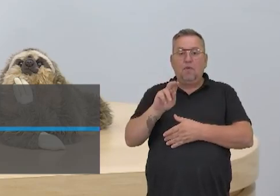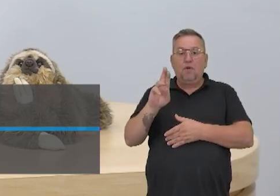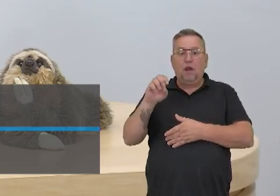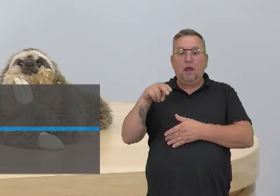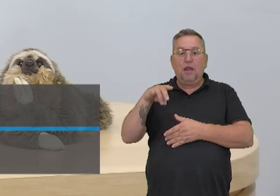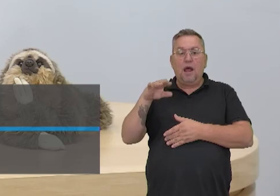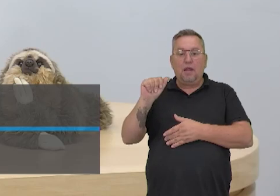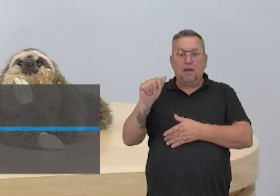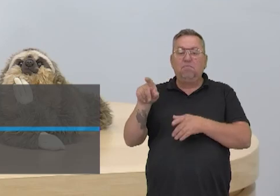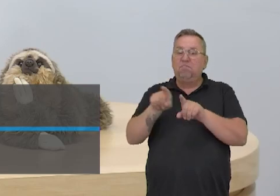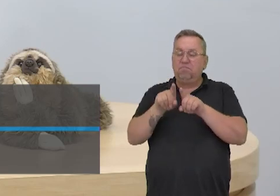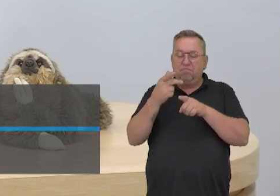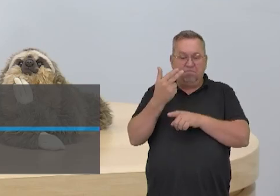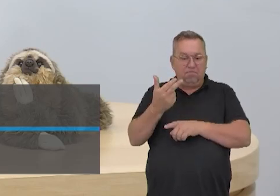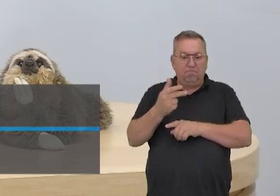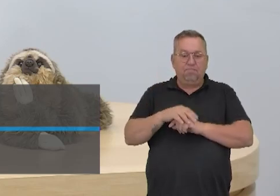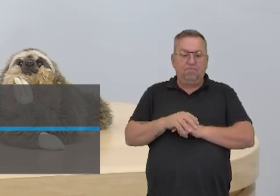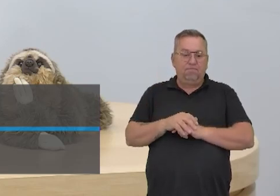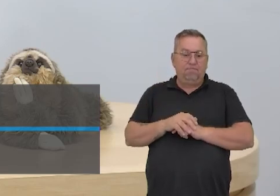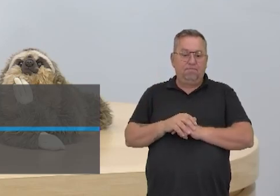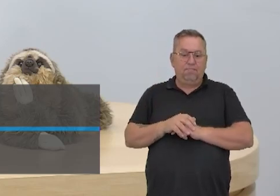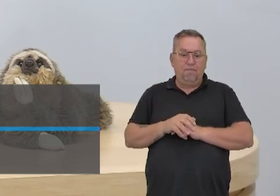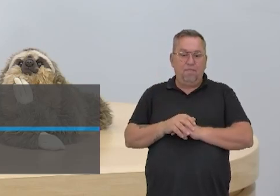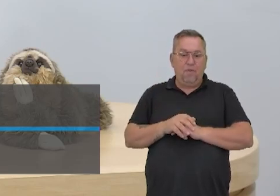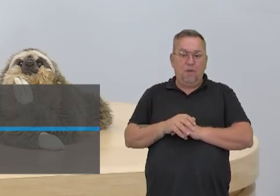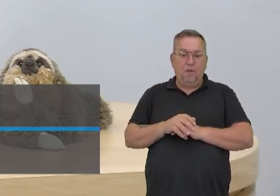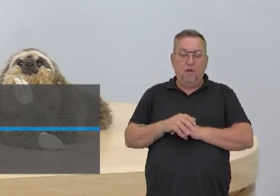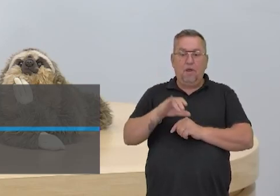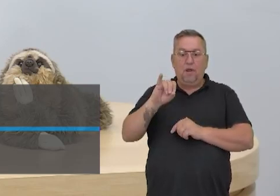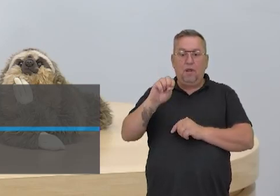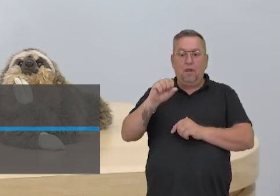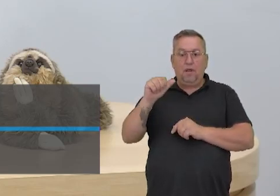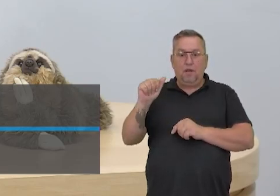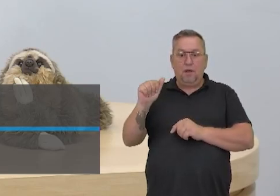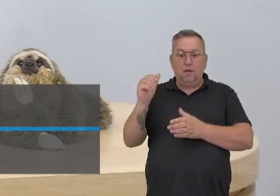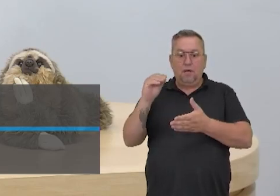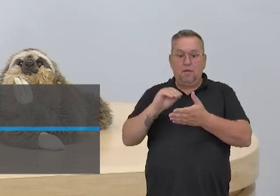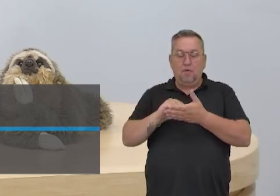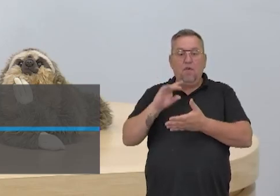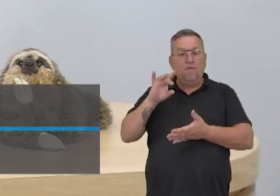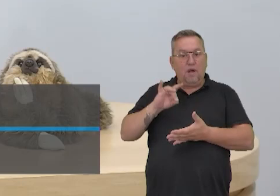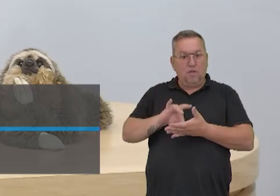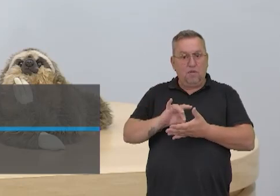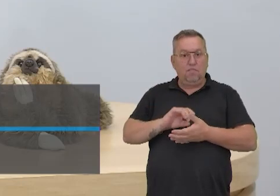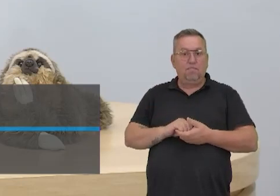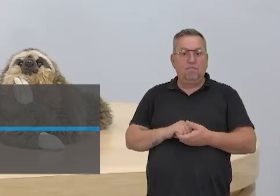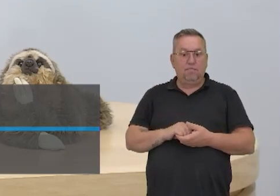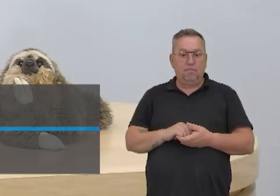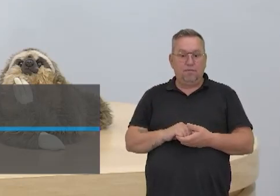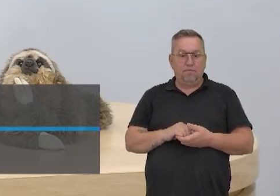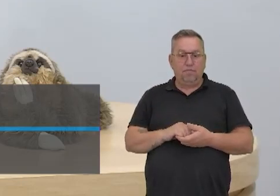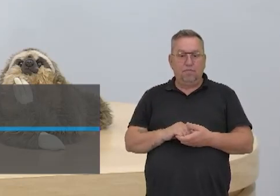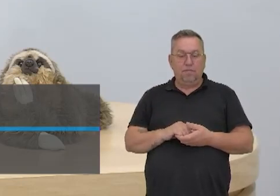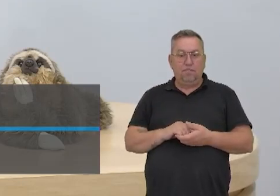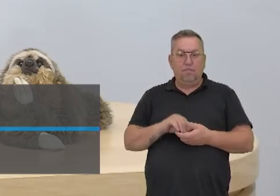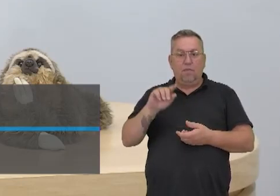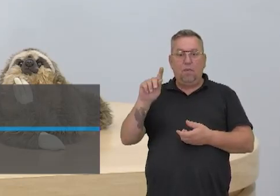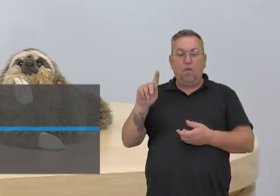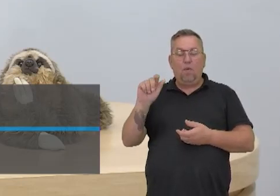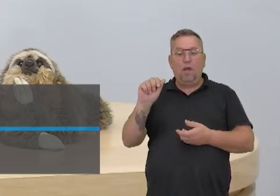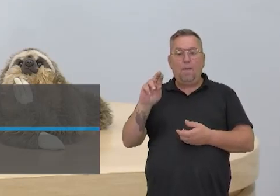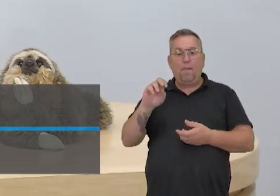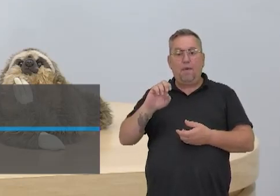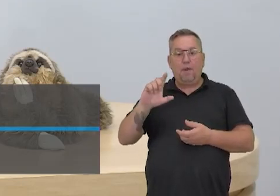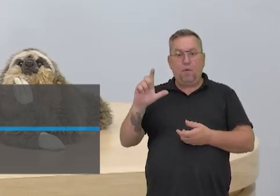colocou opinião. A Isa da Pro Ângela colocou um fato. O